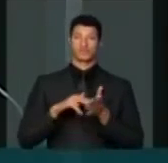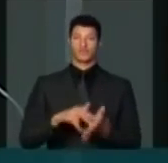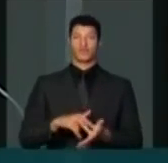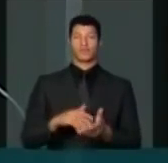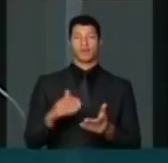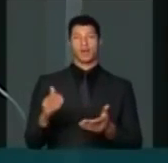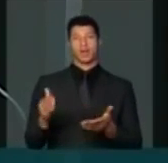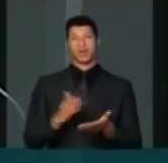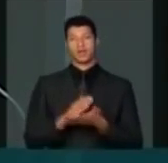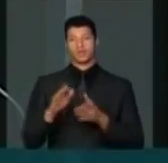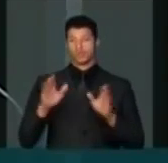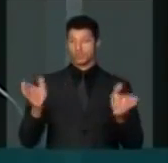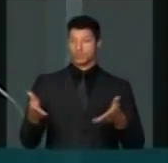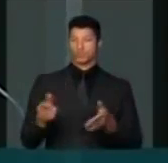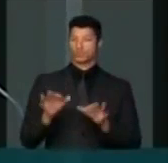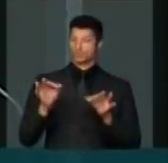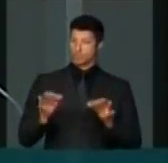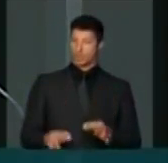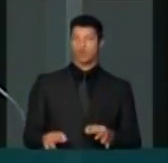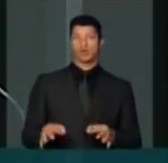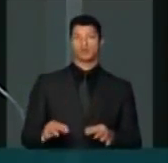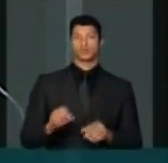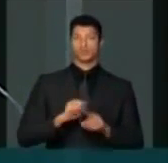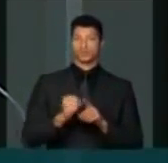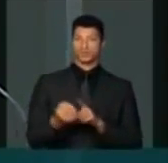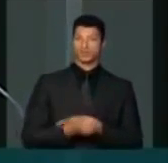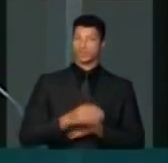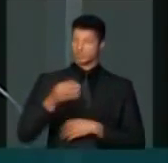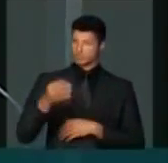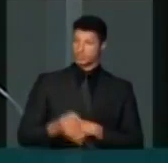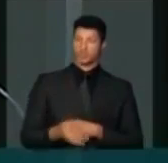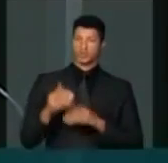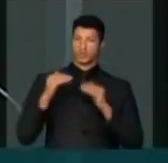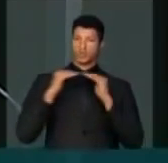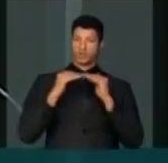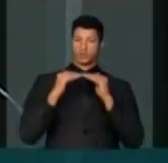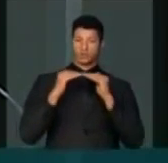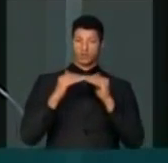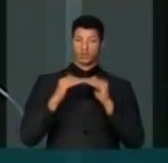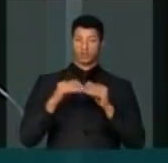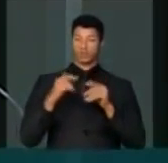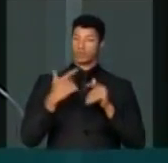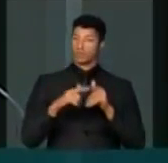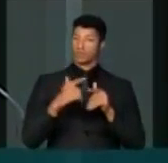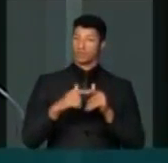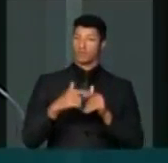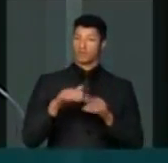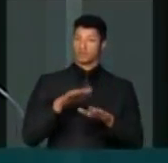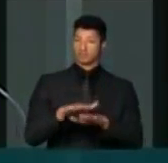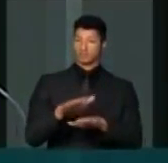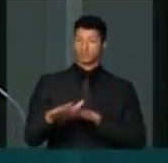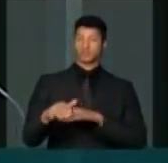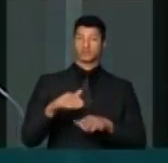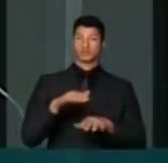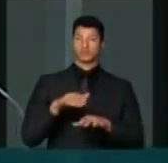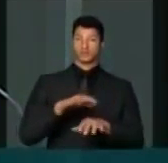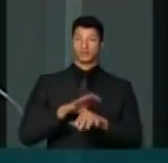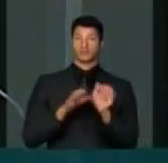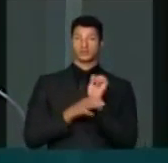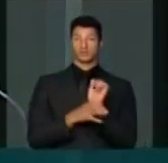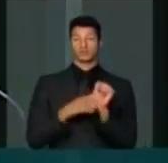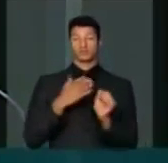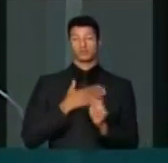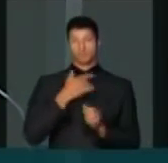um território mais justo, uma sociedade mais justa e igualitária, o problema do trânsito e da segurança do trânsito, a meu